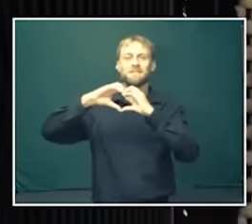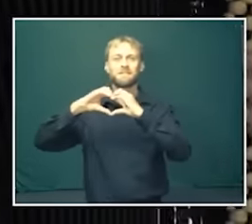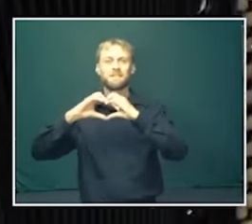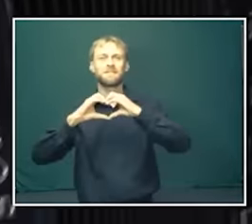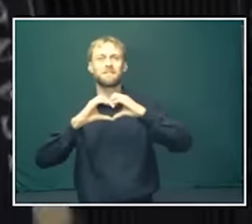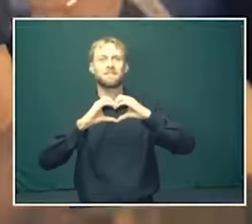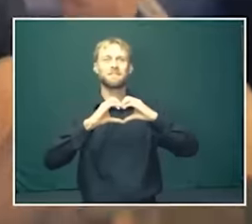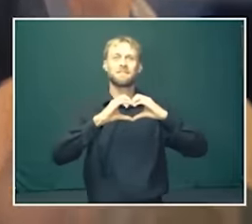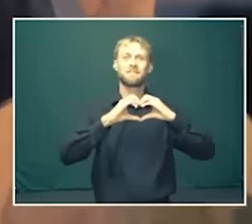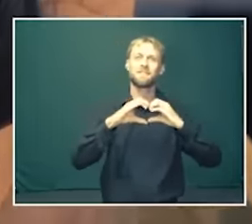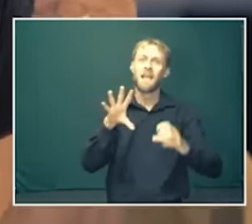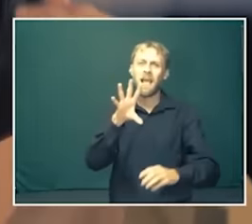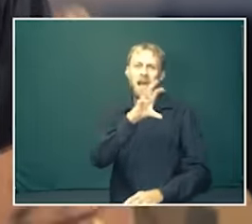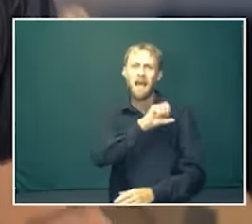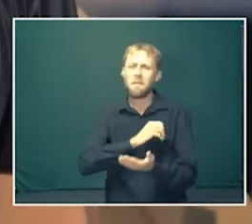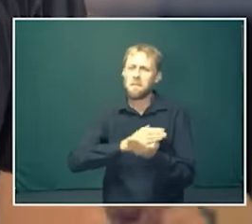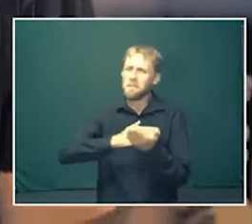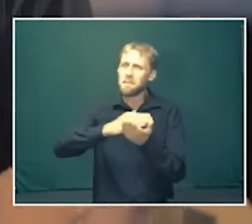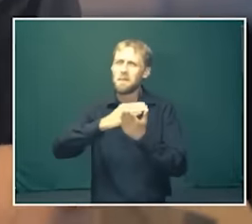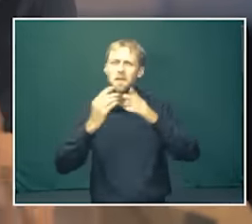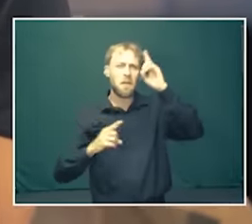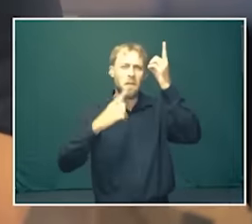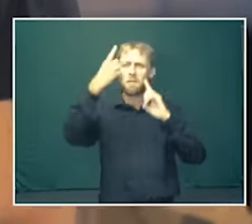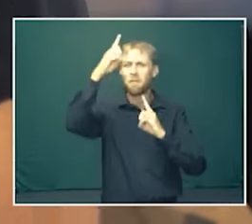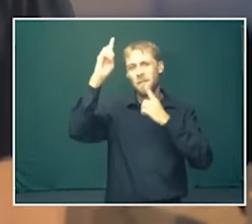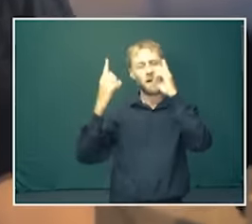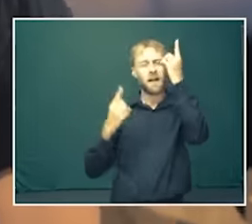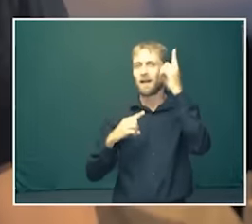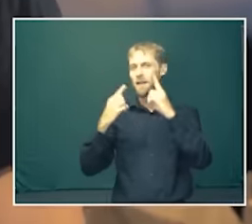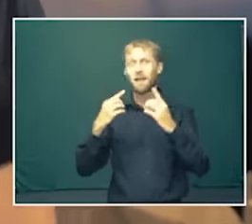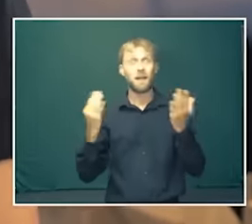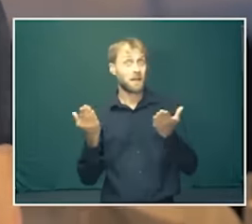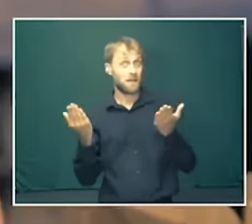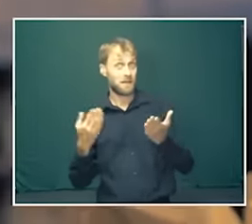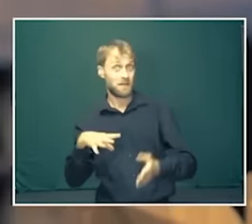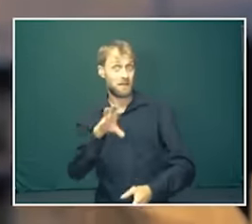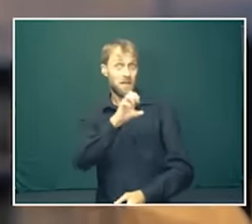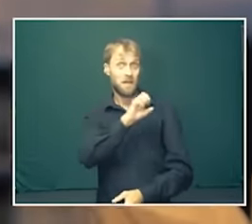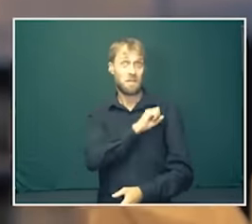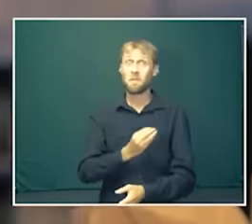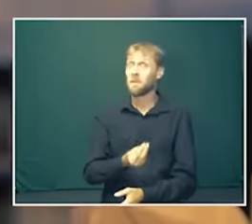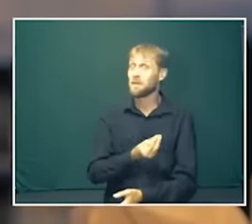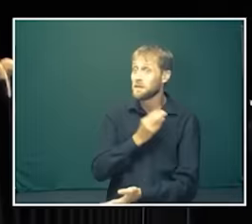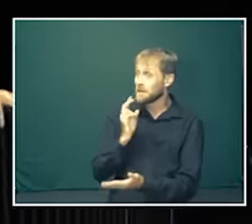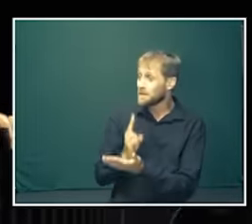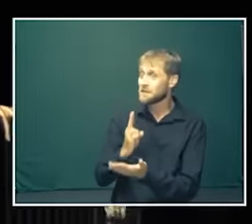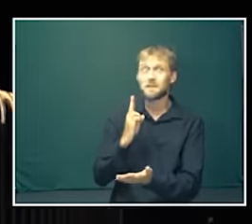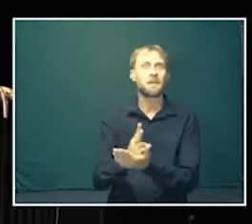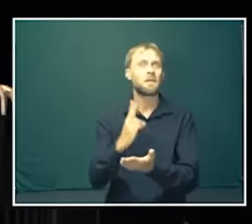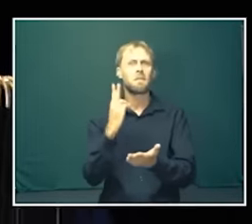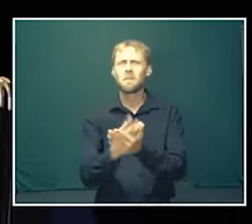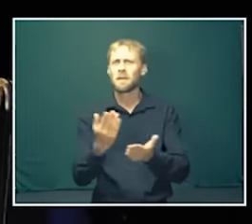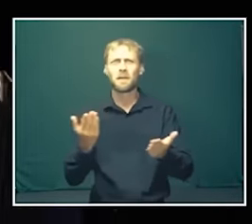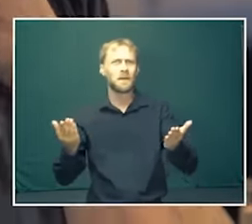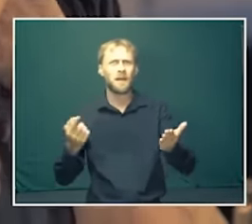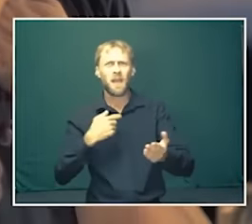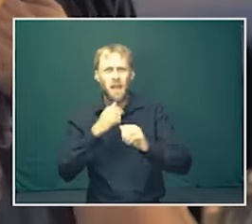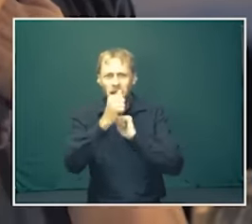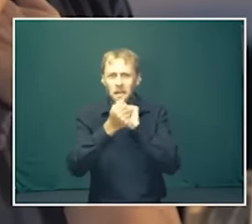Tem um amor de balada virando a cor da minha vida. Quem diria que